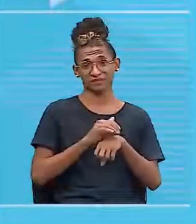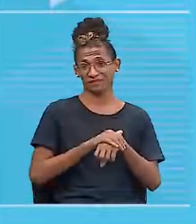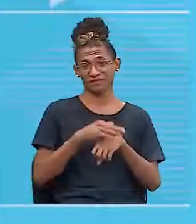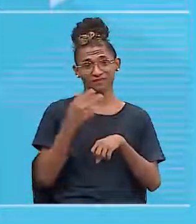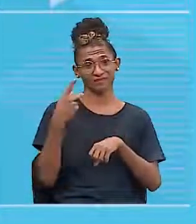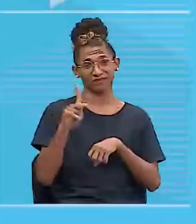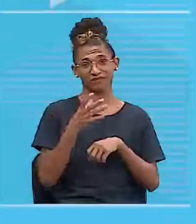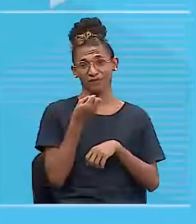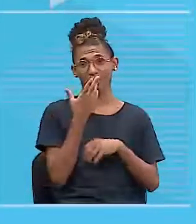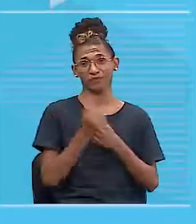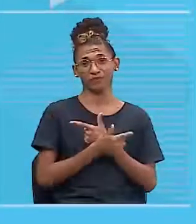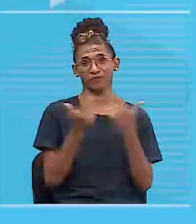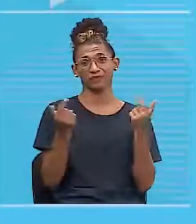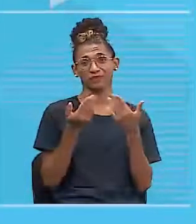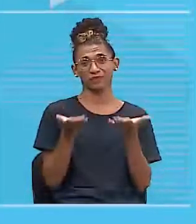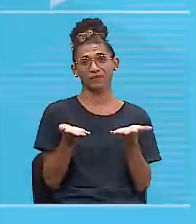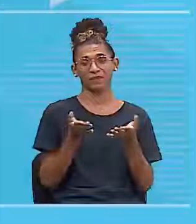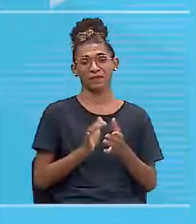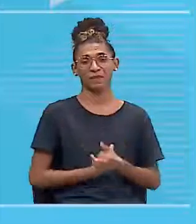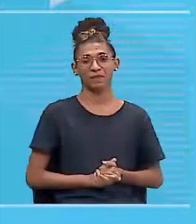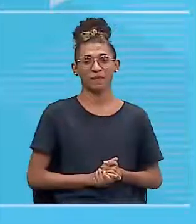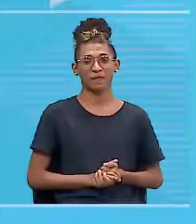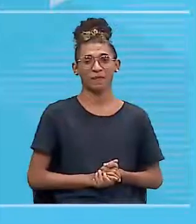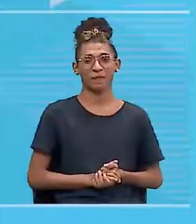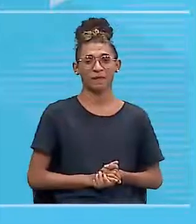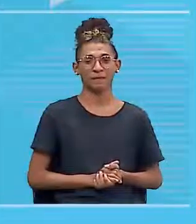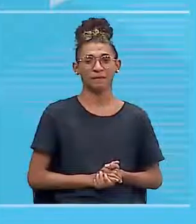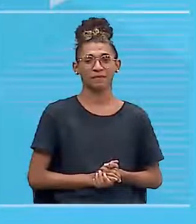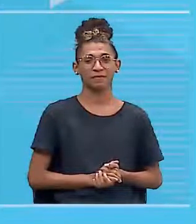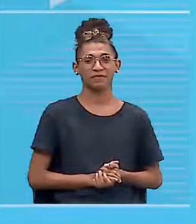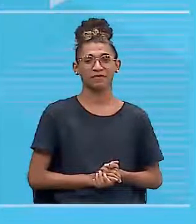sorte um minuto tá valendo